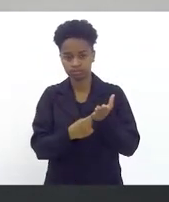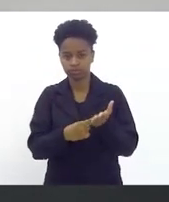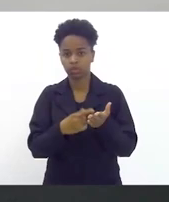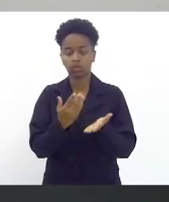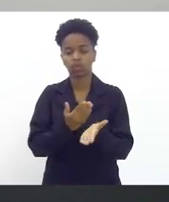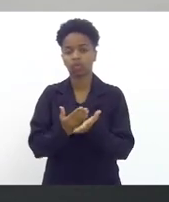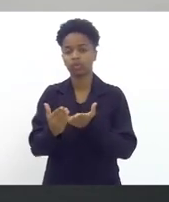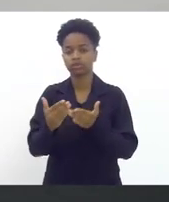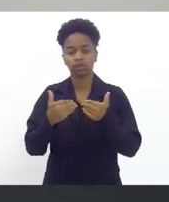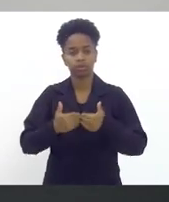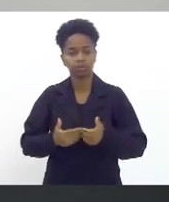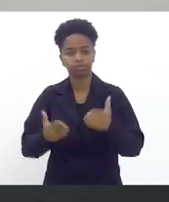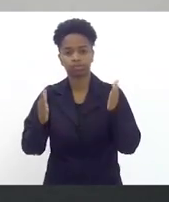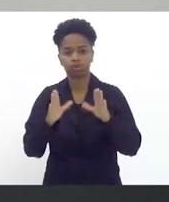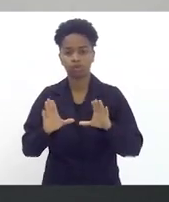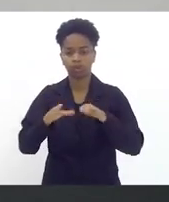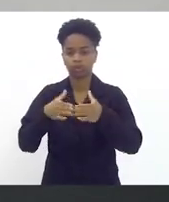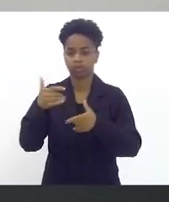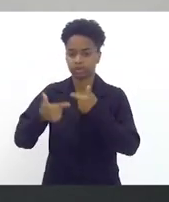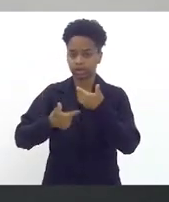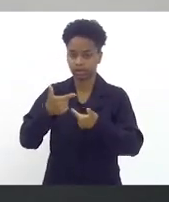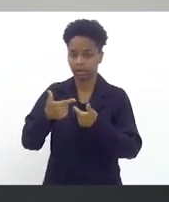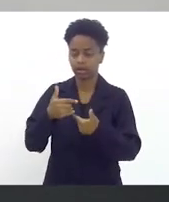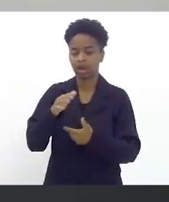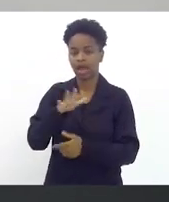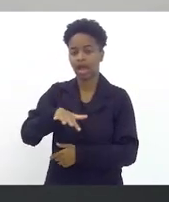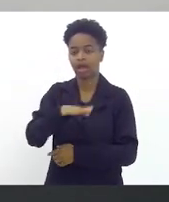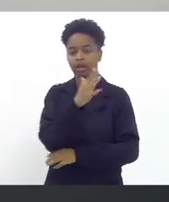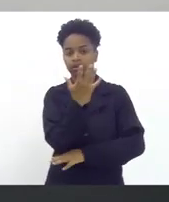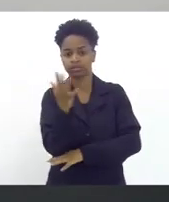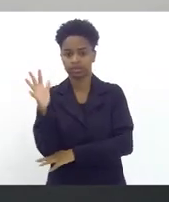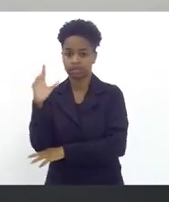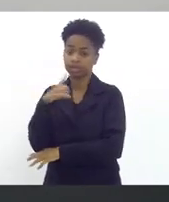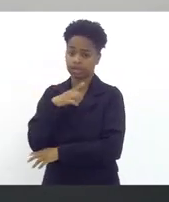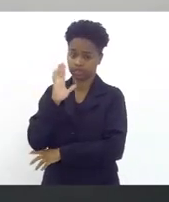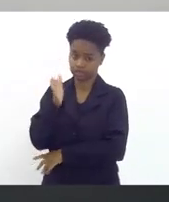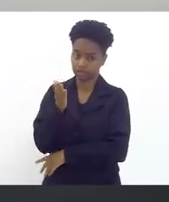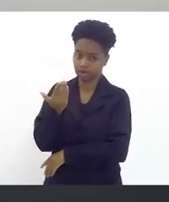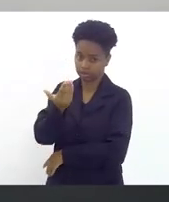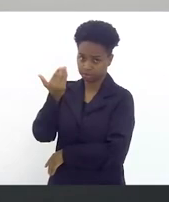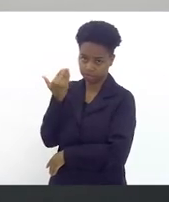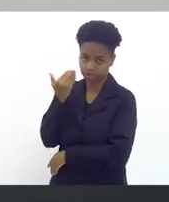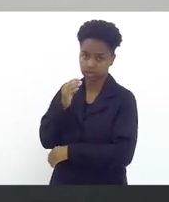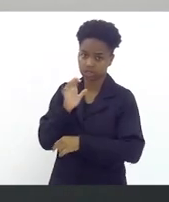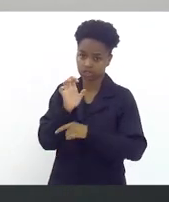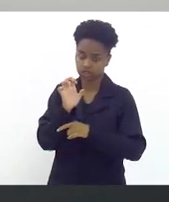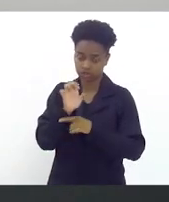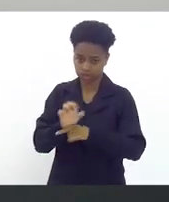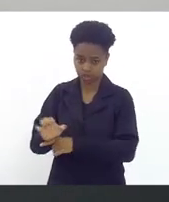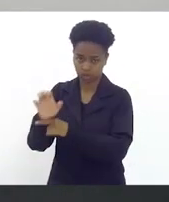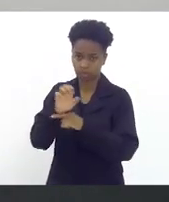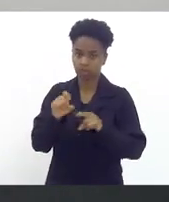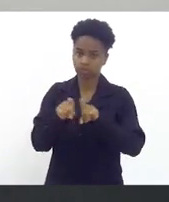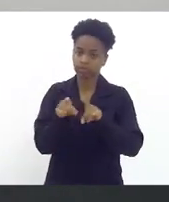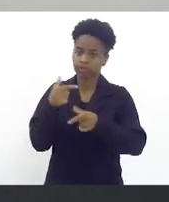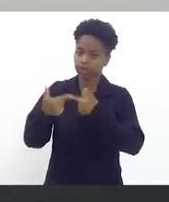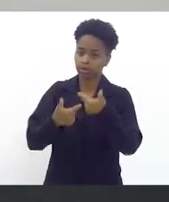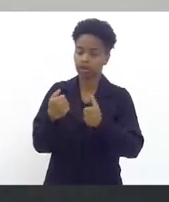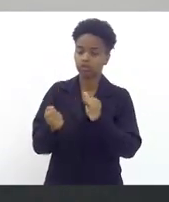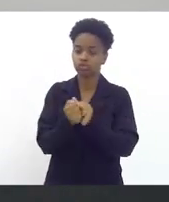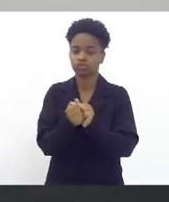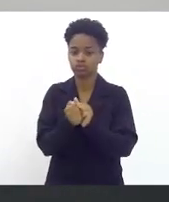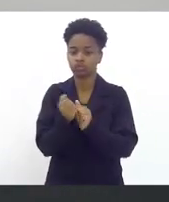a frente ambientalista ela já existia uma frente Estadual já existe algum tempo e trabalha junto com a frente Nacional